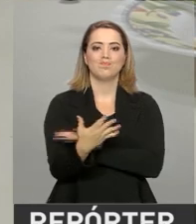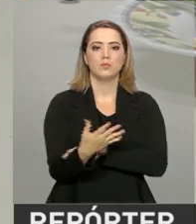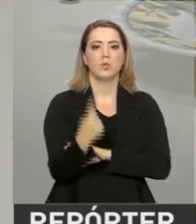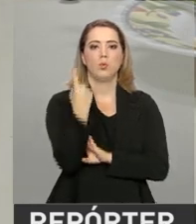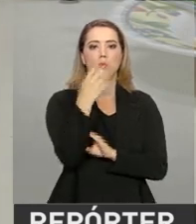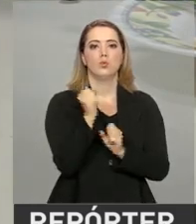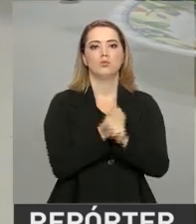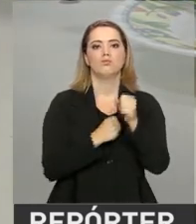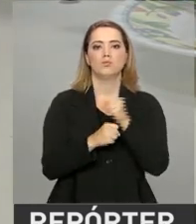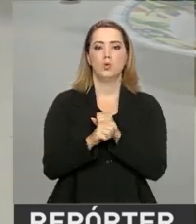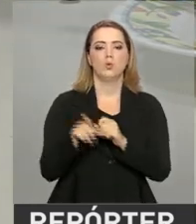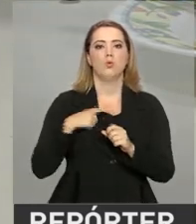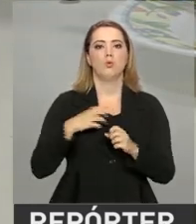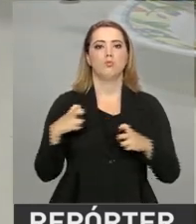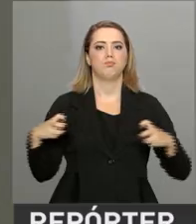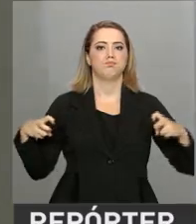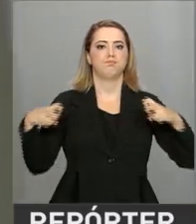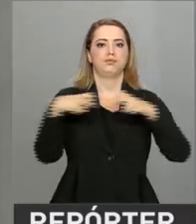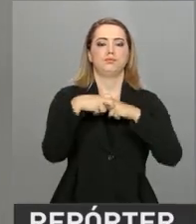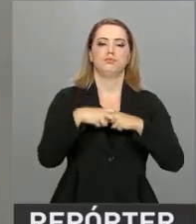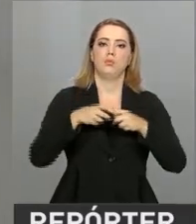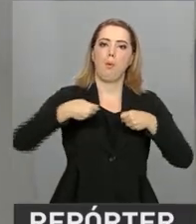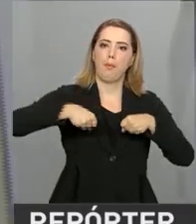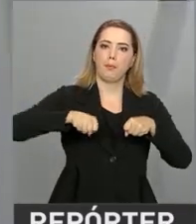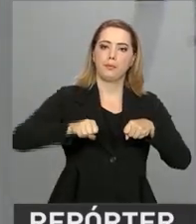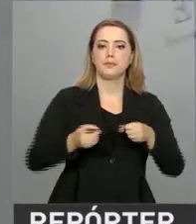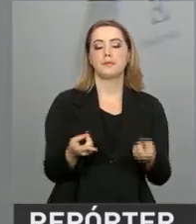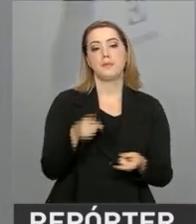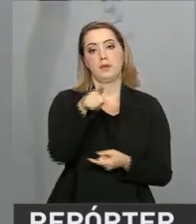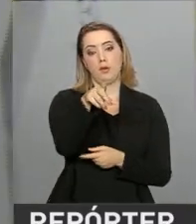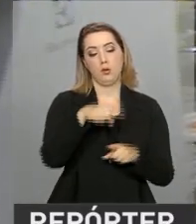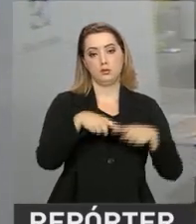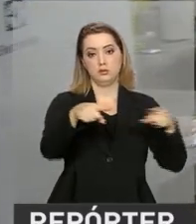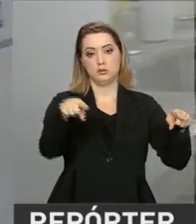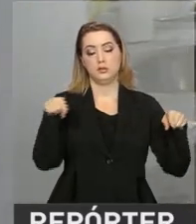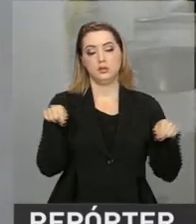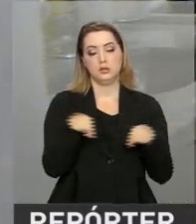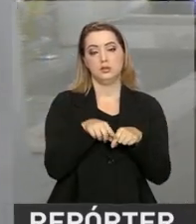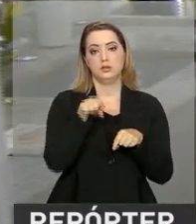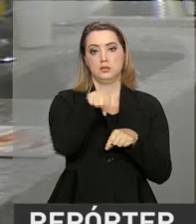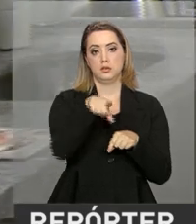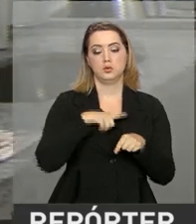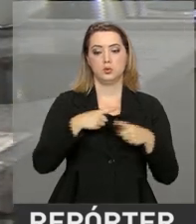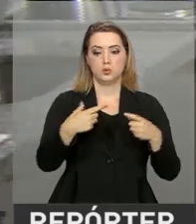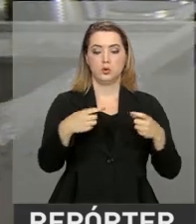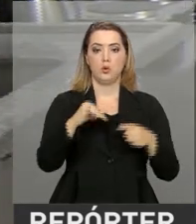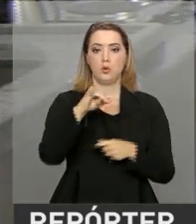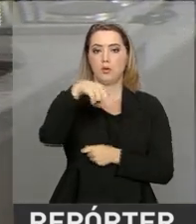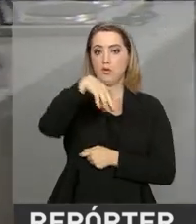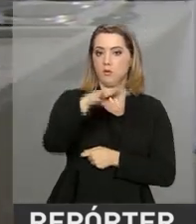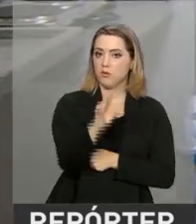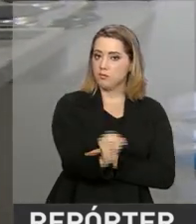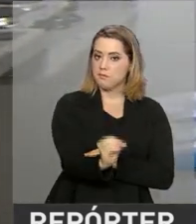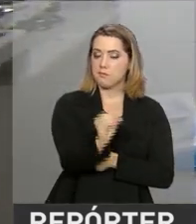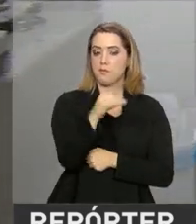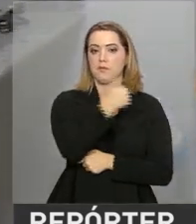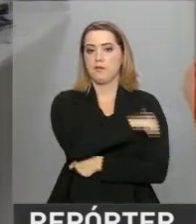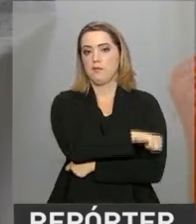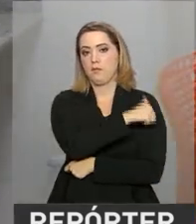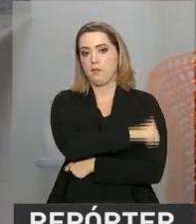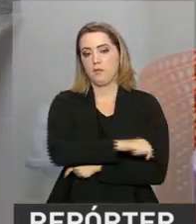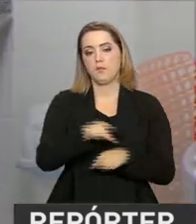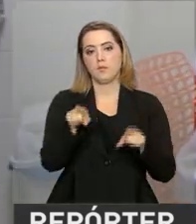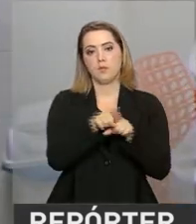há um ano num acidente de moto neste espaço funcional do Instituto Nacional de Traumatologia e Ortopedia no Rio de